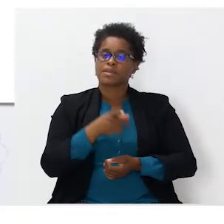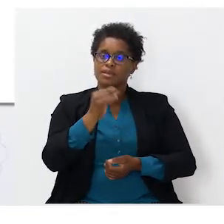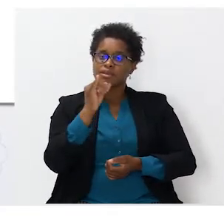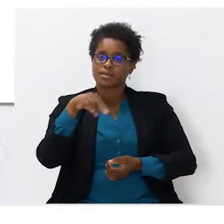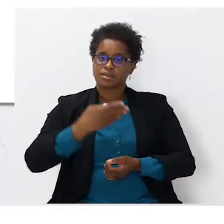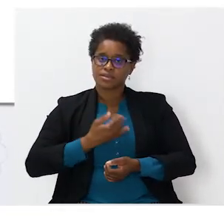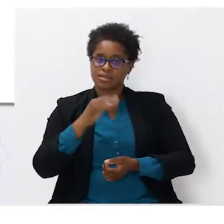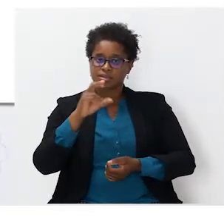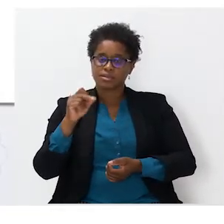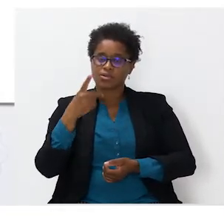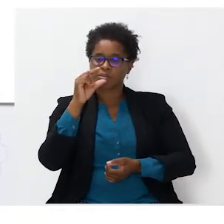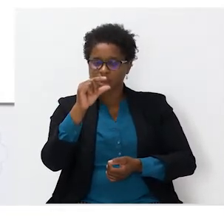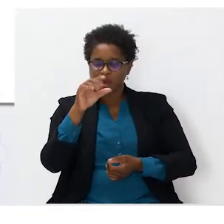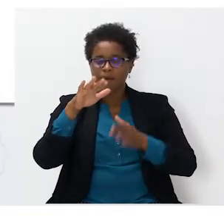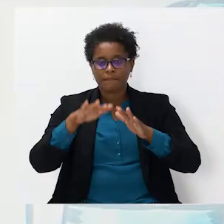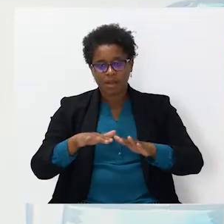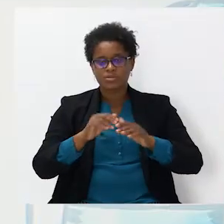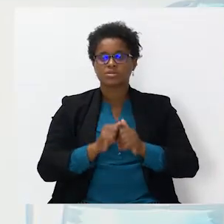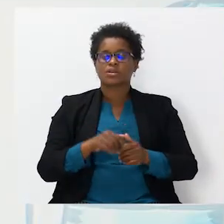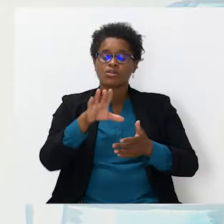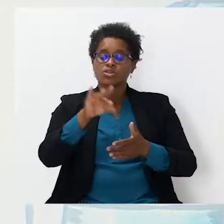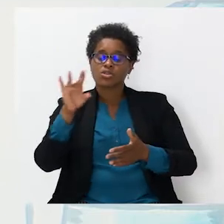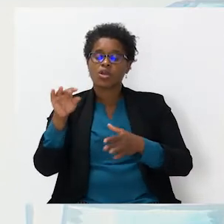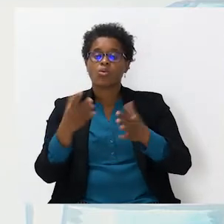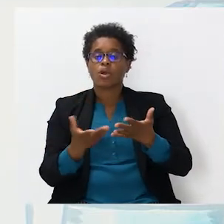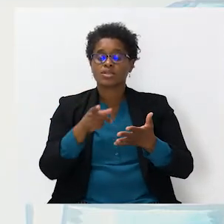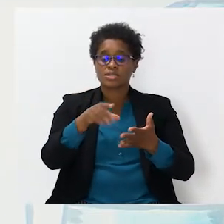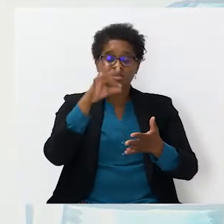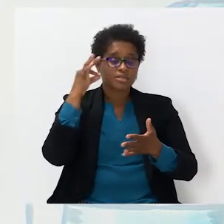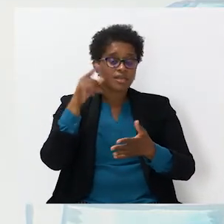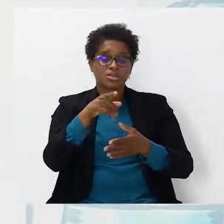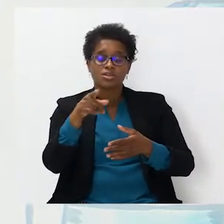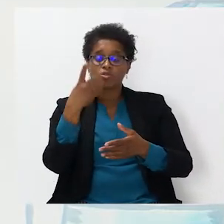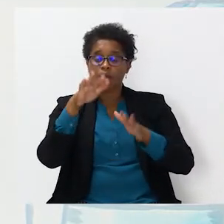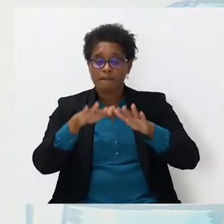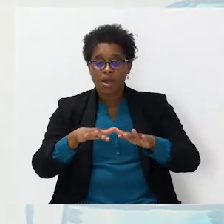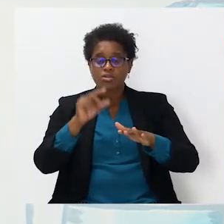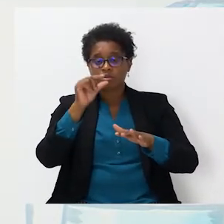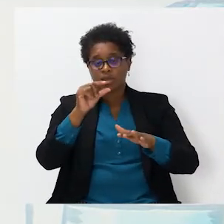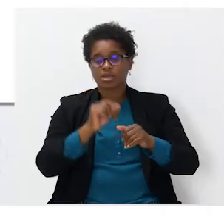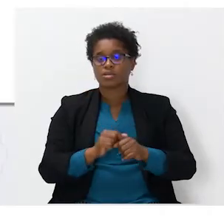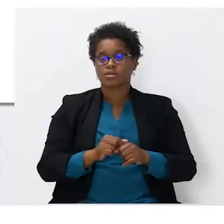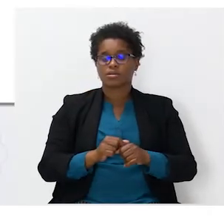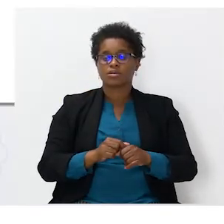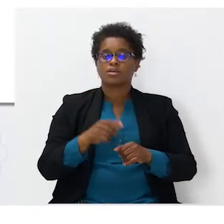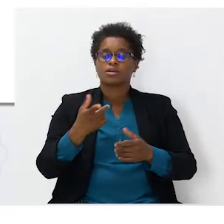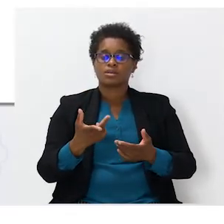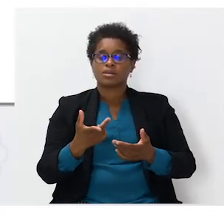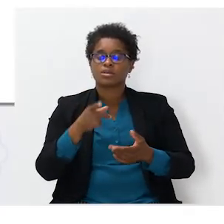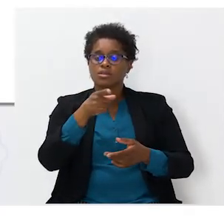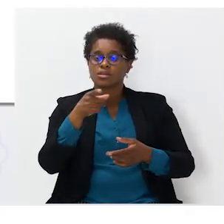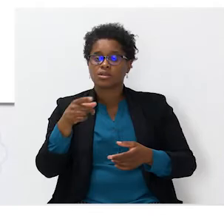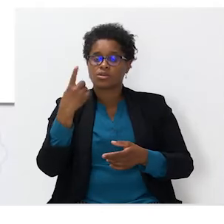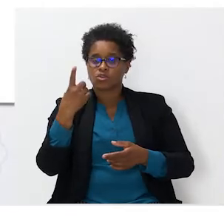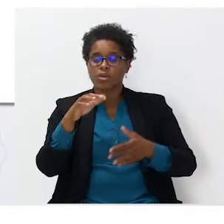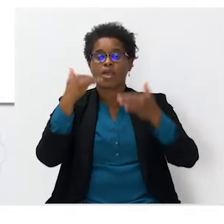uma pequena pausa. Vamos escolher qual desses sinais é que indica uma pausa pequena. Indica